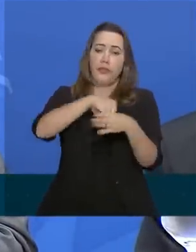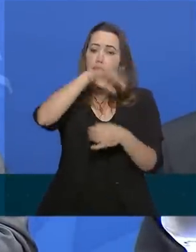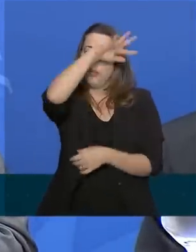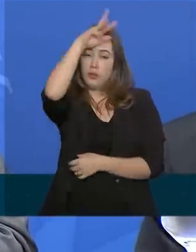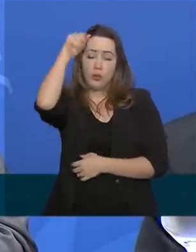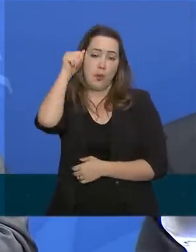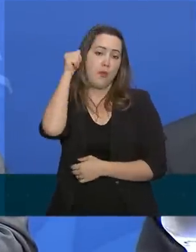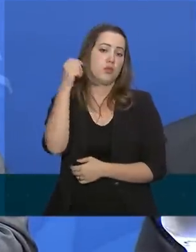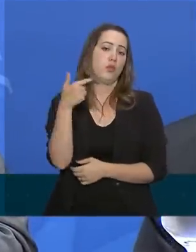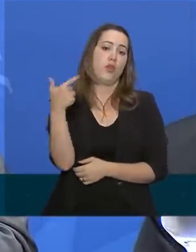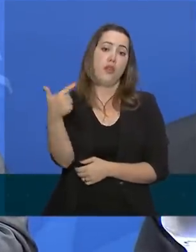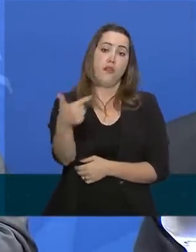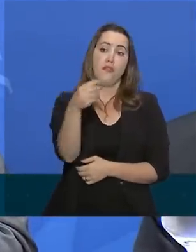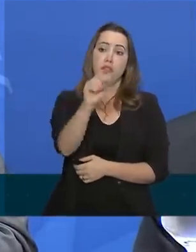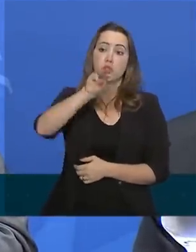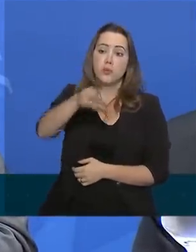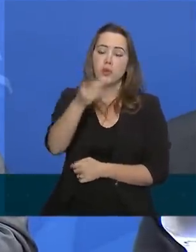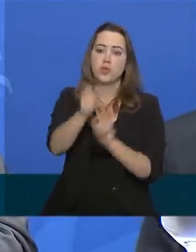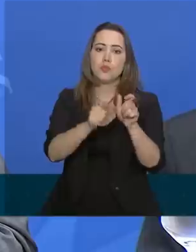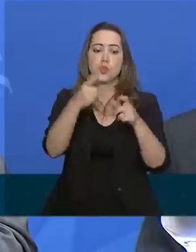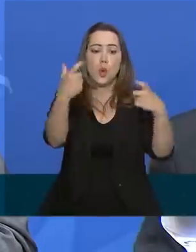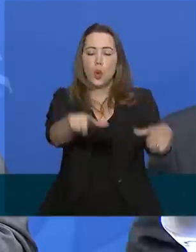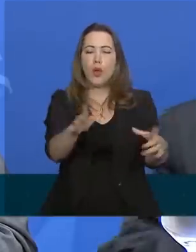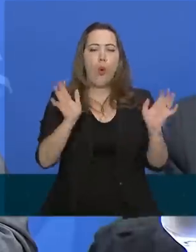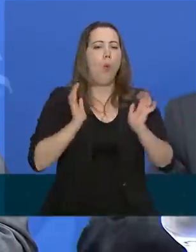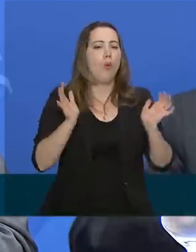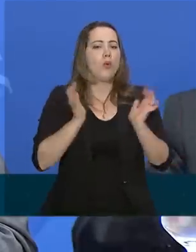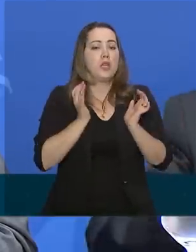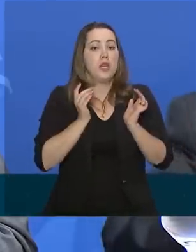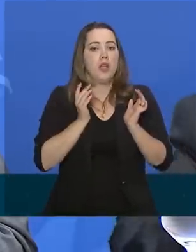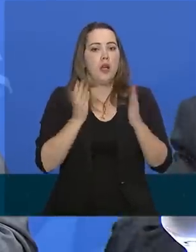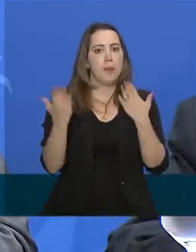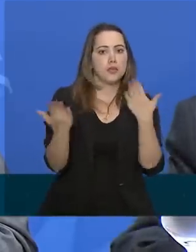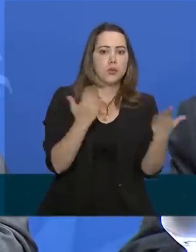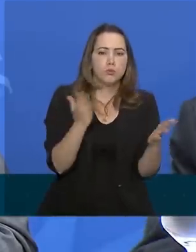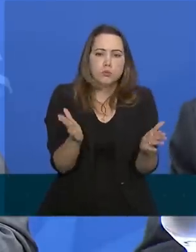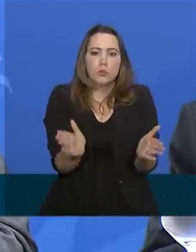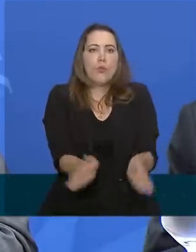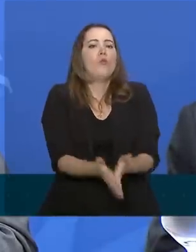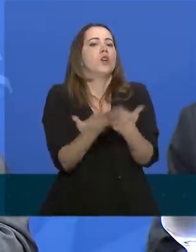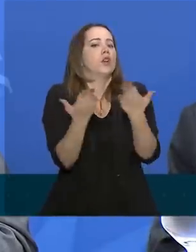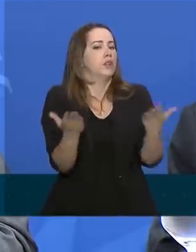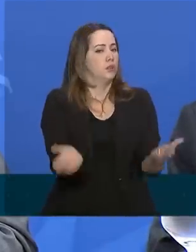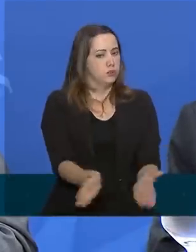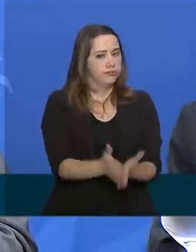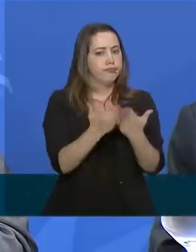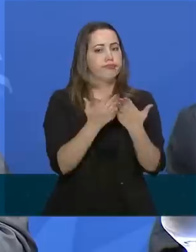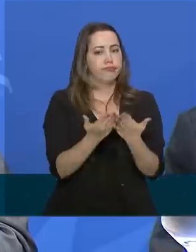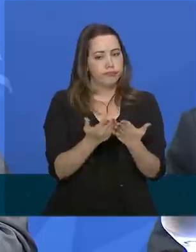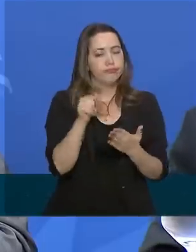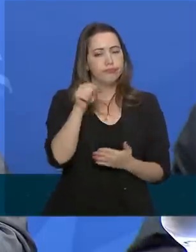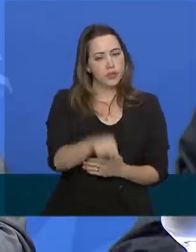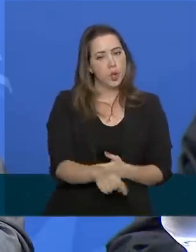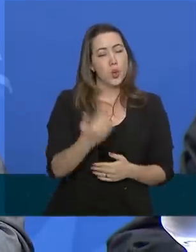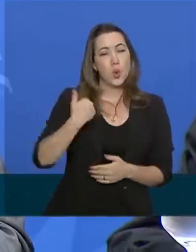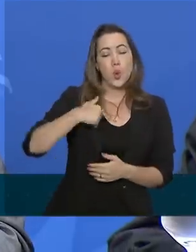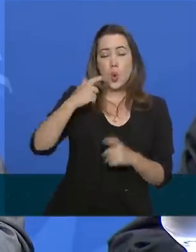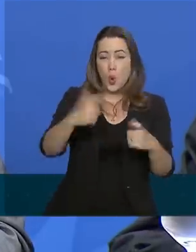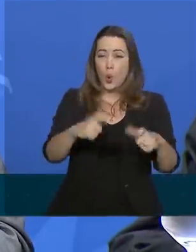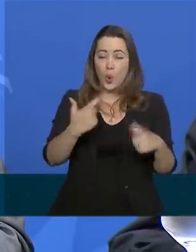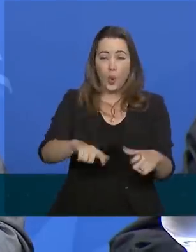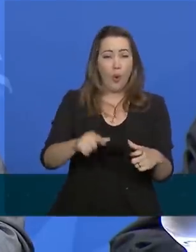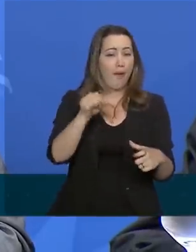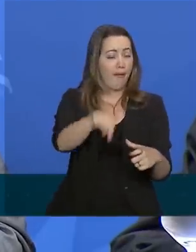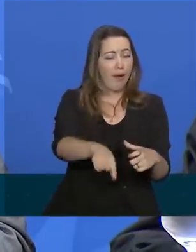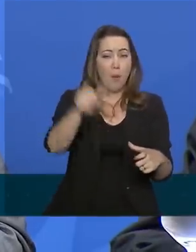que vivem em uma região tão rica mas em condições tão miseráveis a região do brasil talvez que têm os piores índices